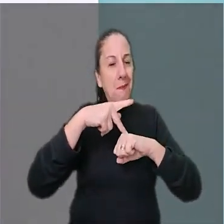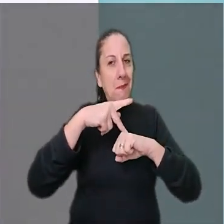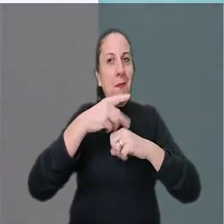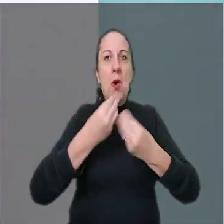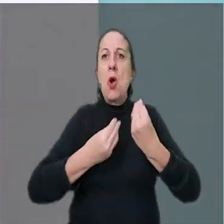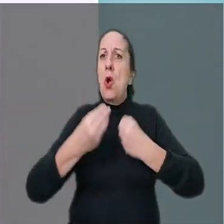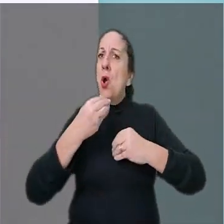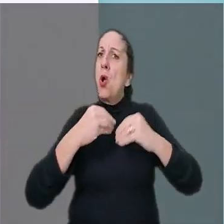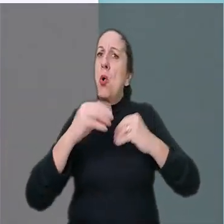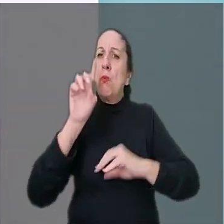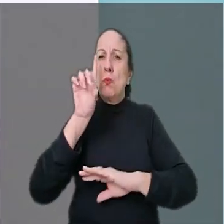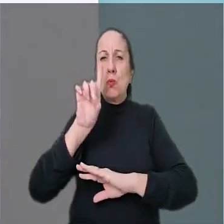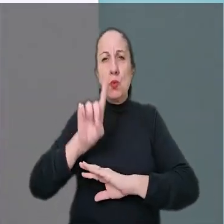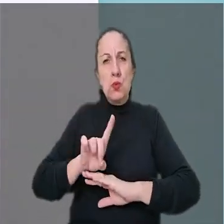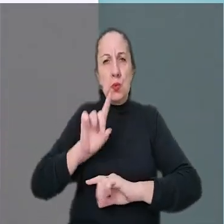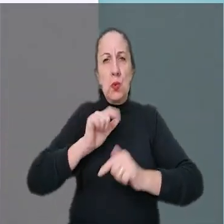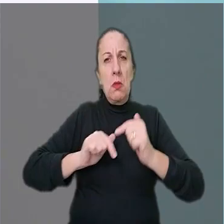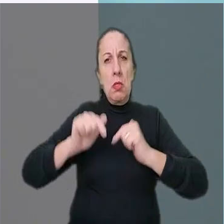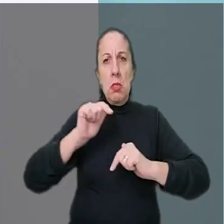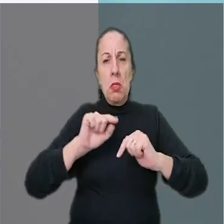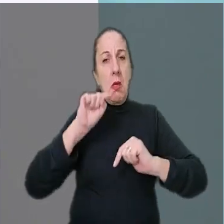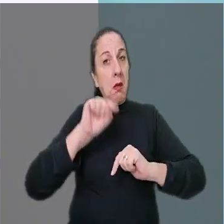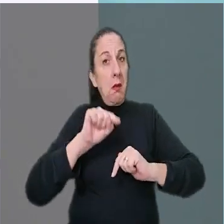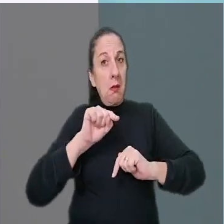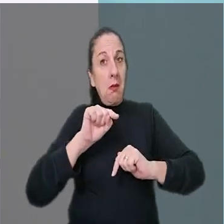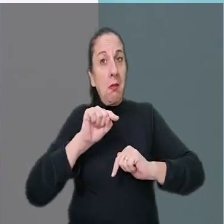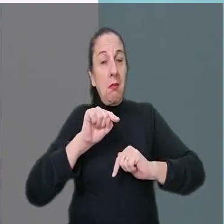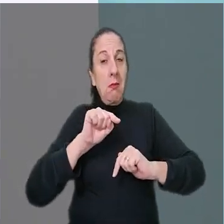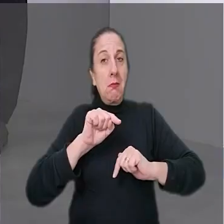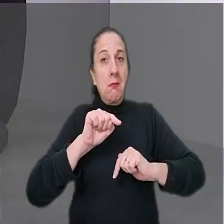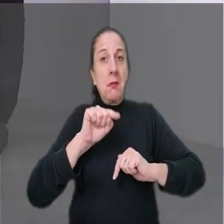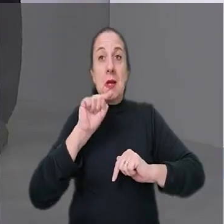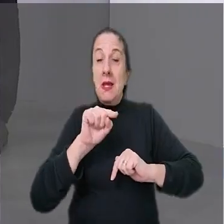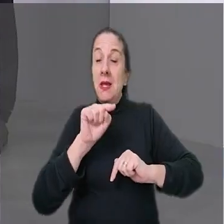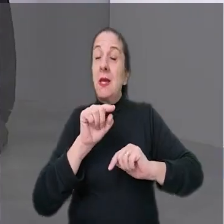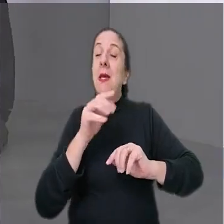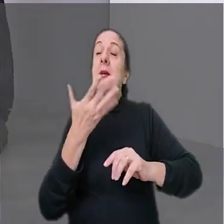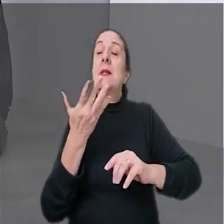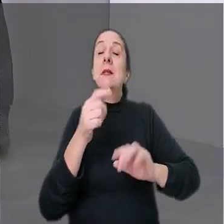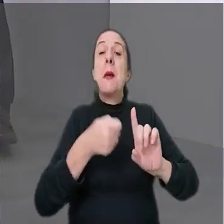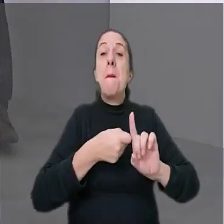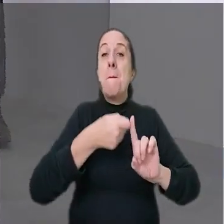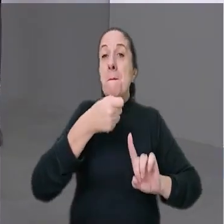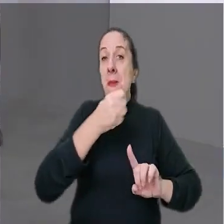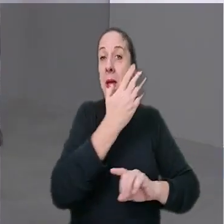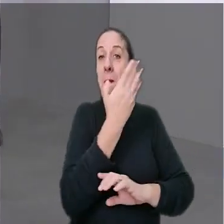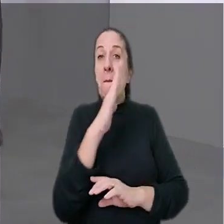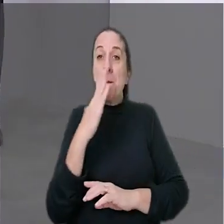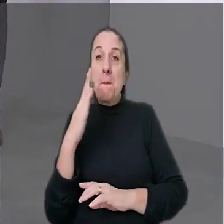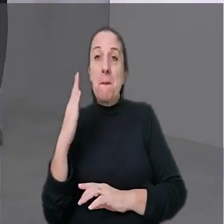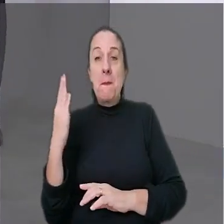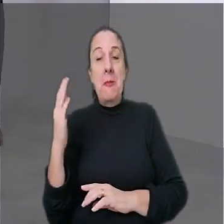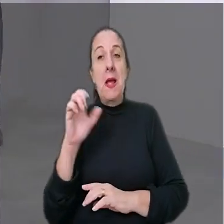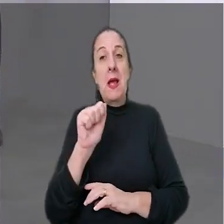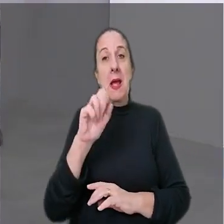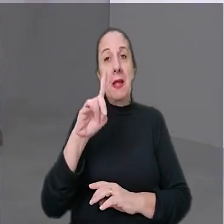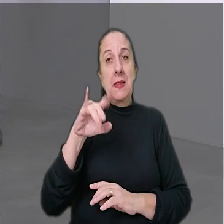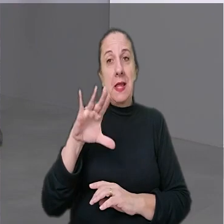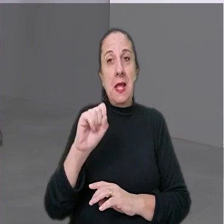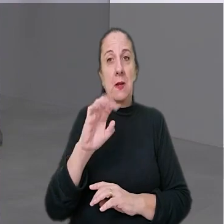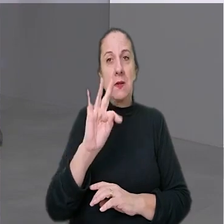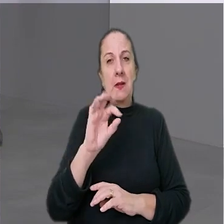país. Mas como fica o direito das pessoas que trabalham nesse meio? Esse é justamente o tema do mês da Biblioteca